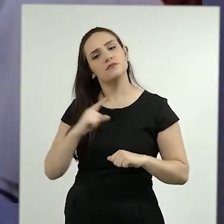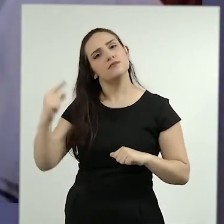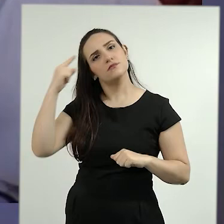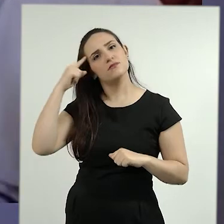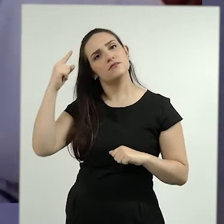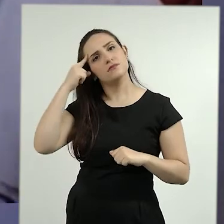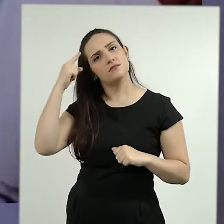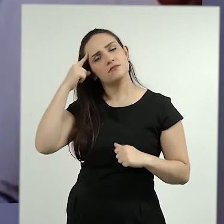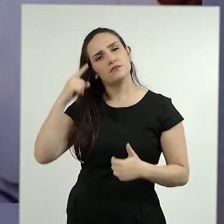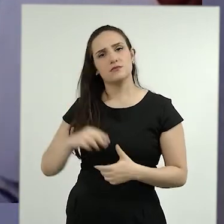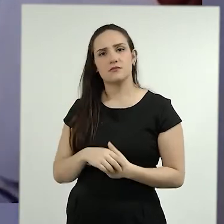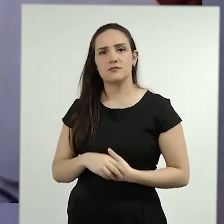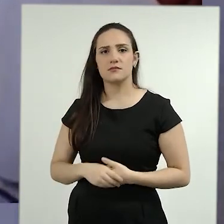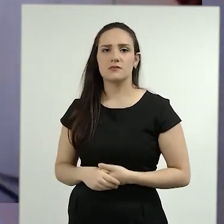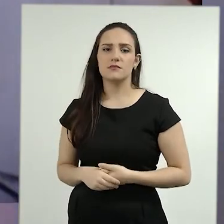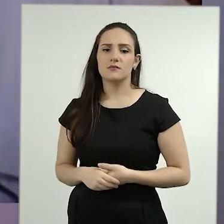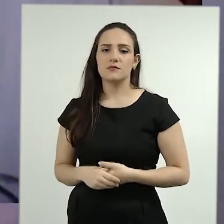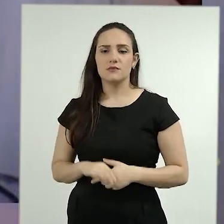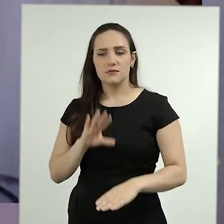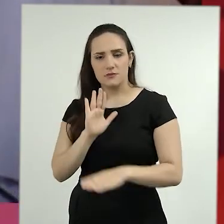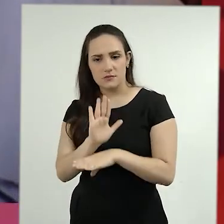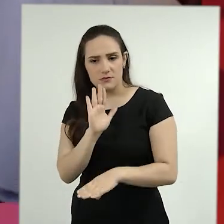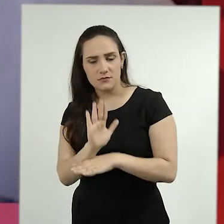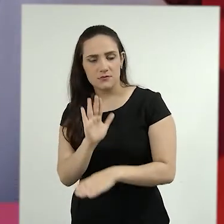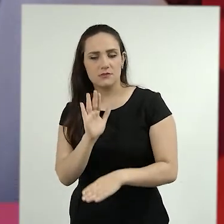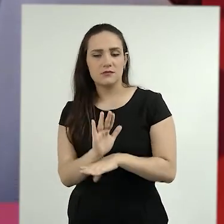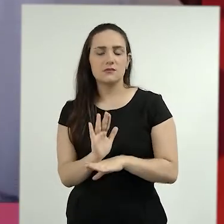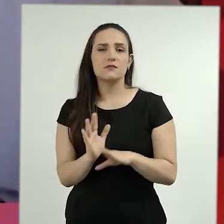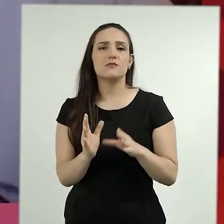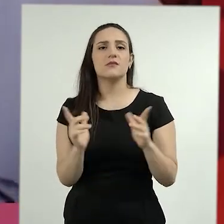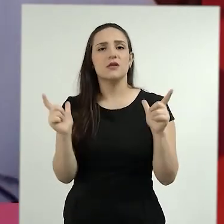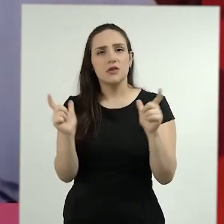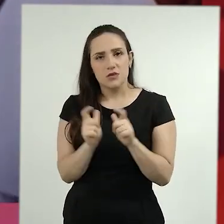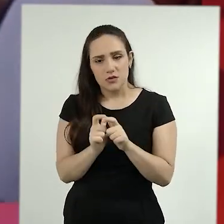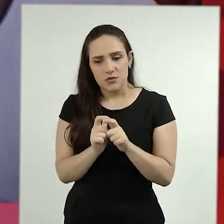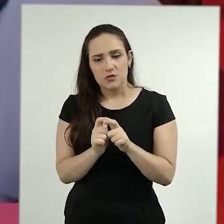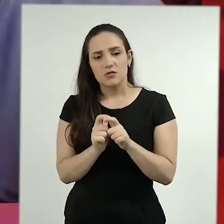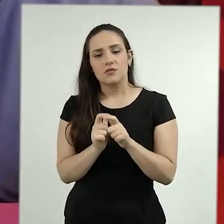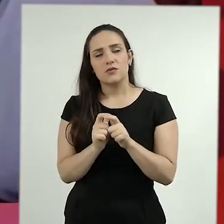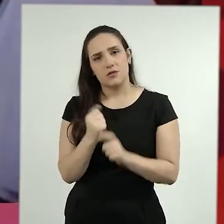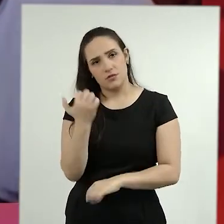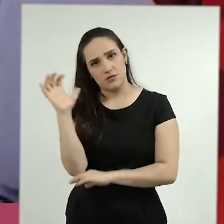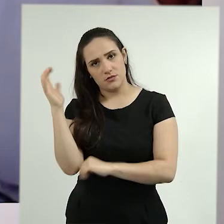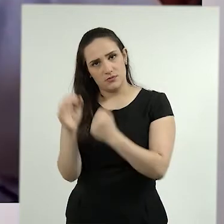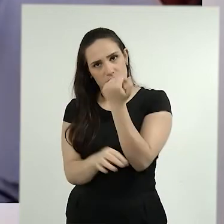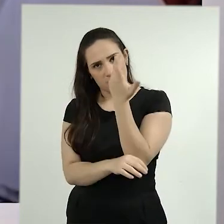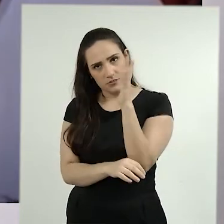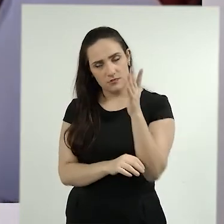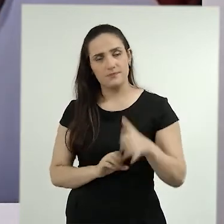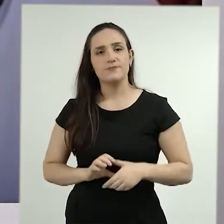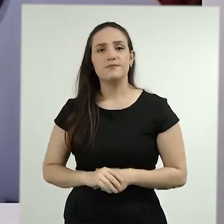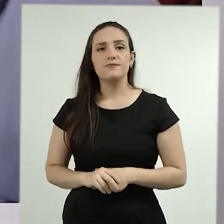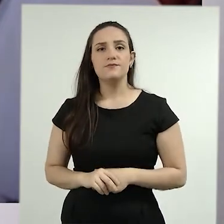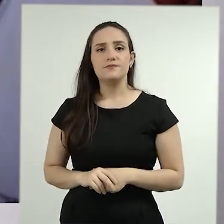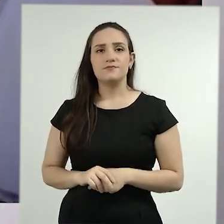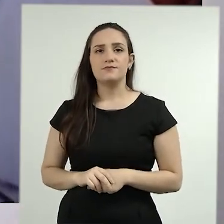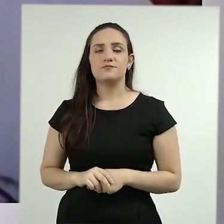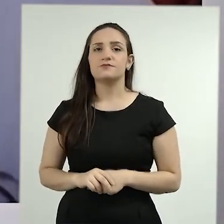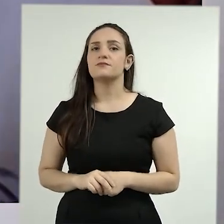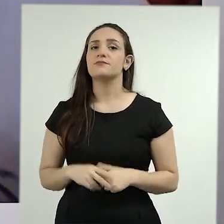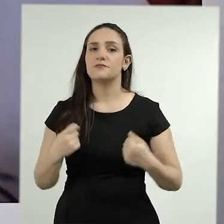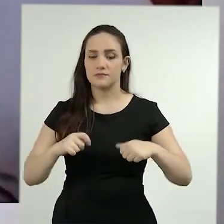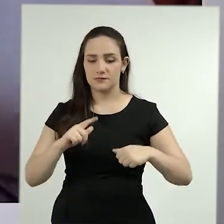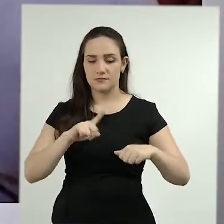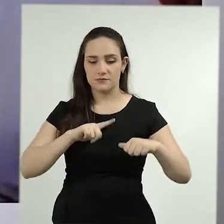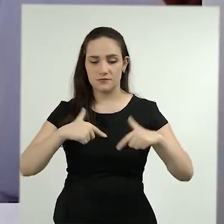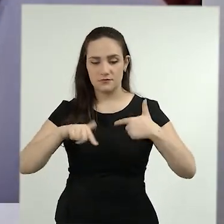tem sempre essa mentalidade de tentar contribuir com a diminuição dos impactos sobre as espécies, então tem que pensar positivo, que vai dar